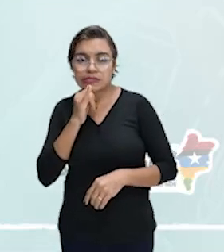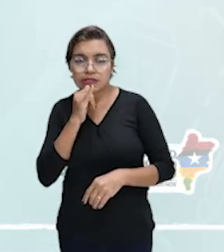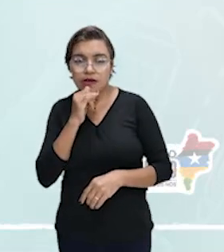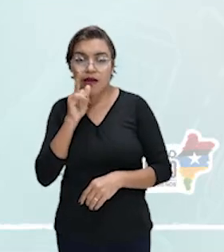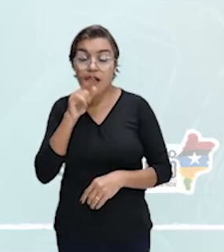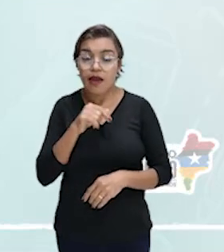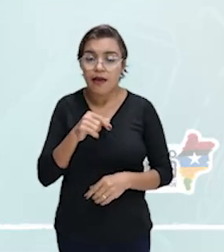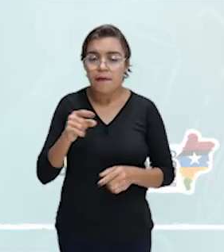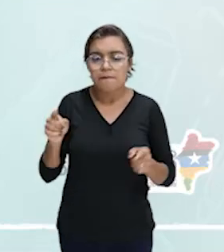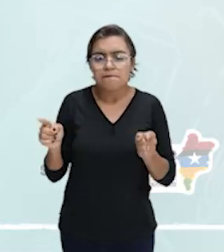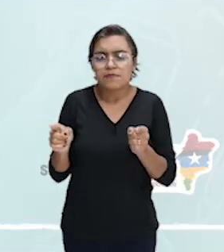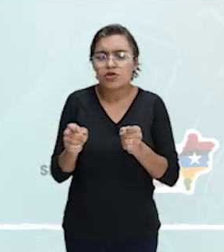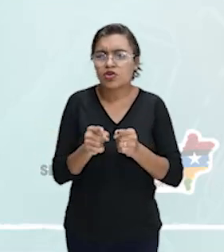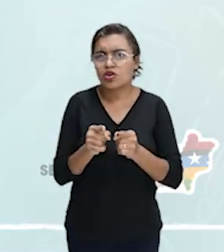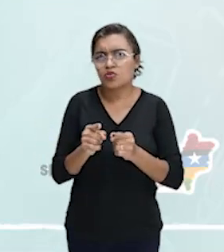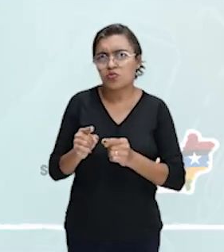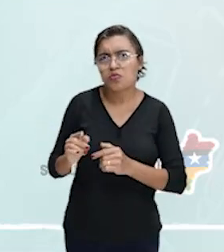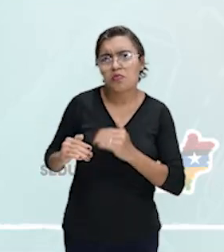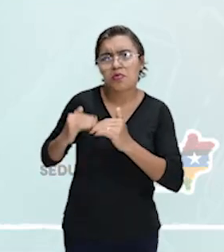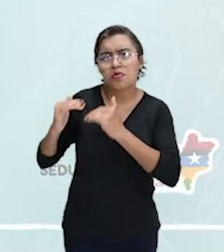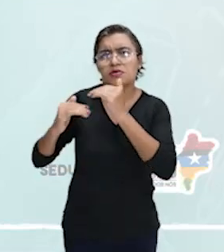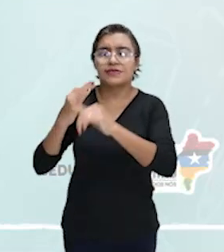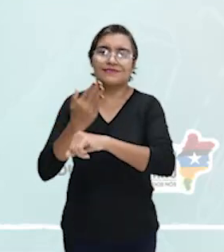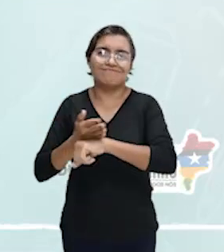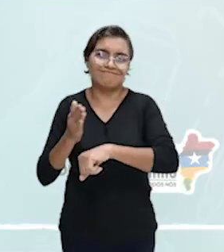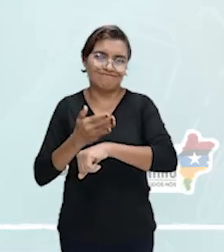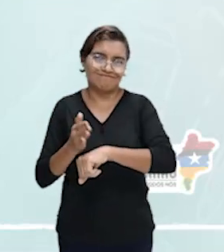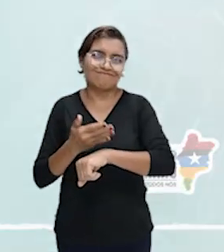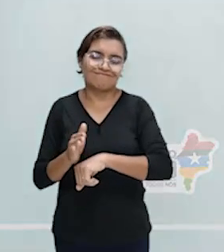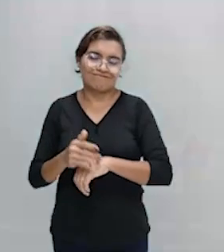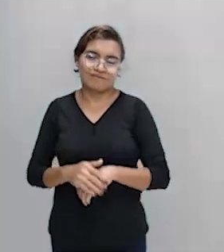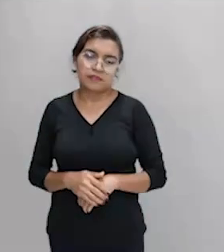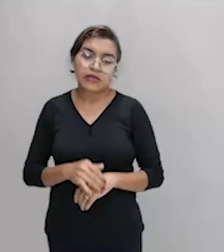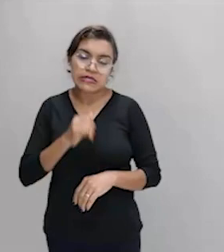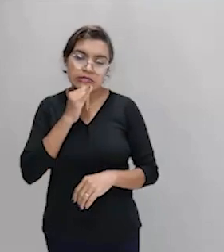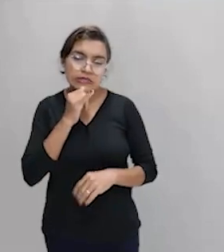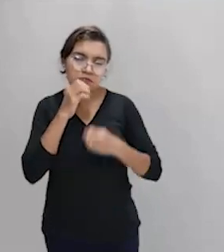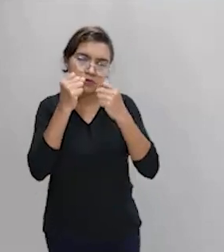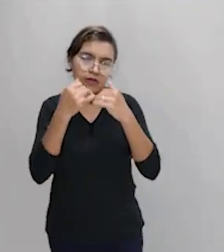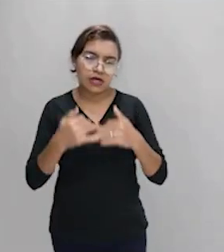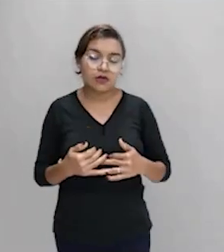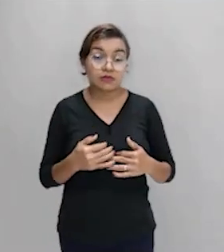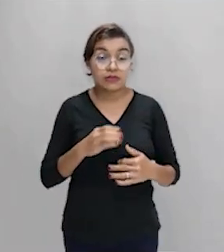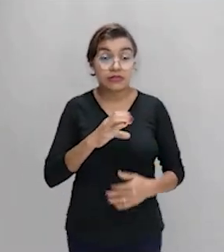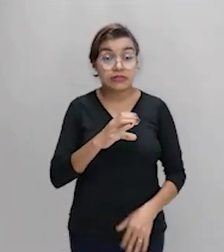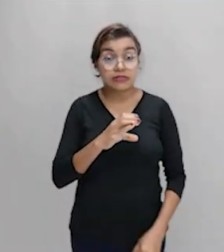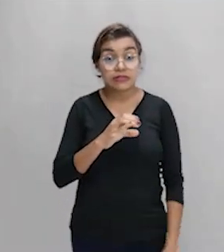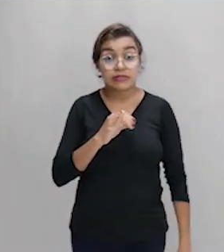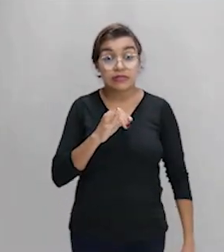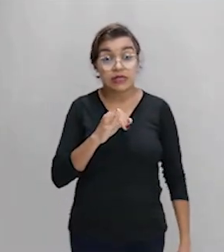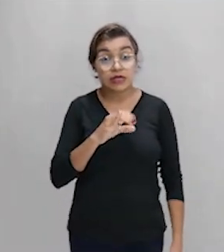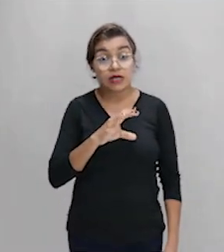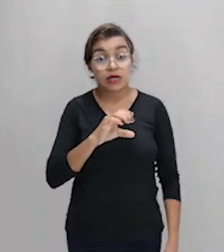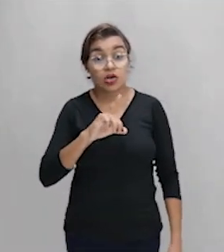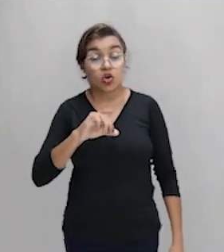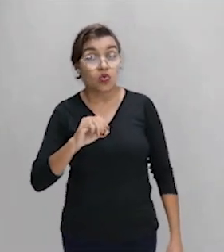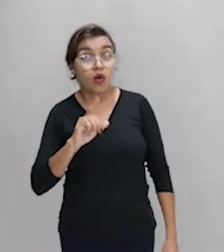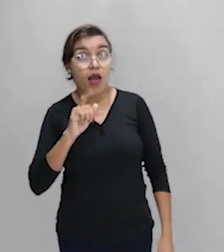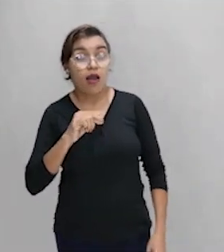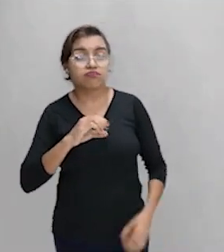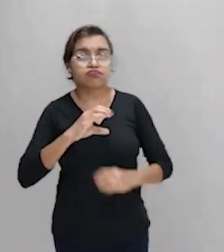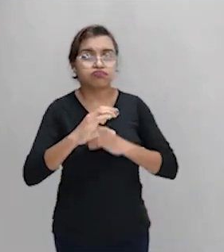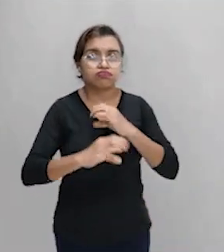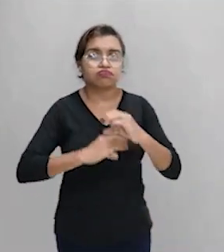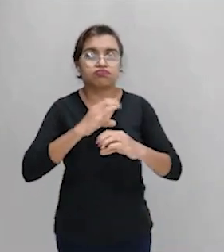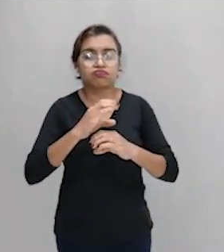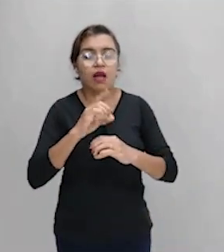menores fatias desse processo de treinamento, né? Quando nós falamos de ciclo, que eu mostrei para vocês na imagem anterior, que a